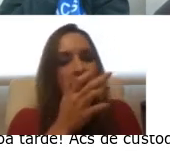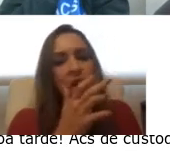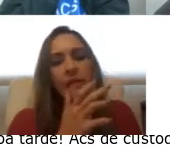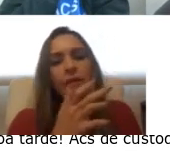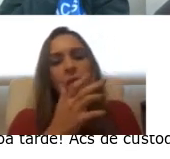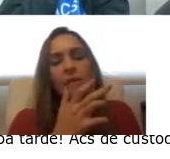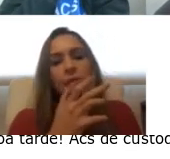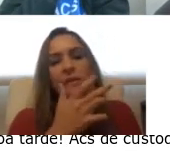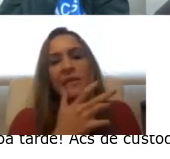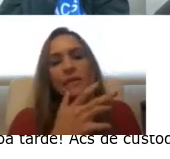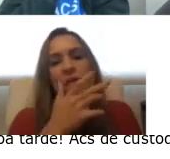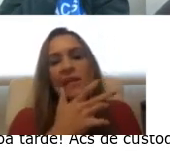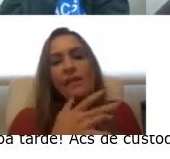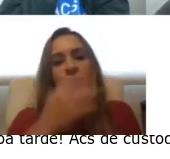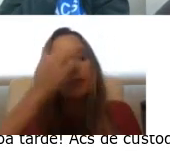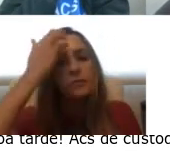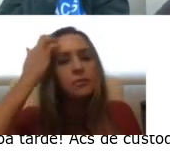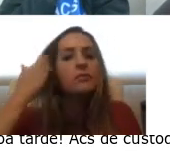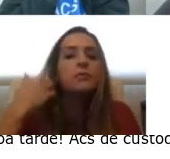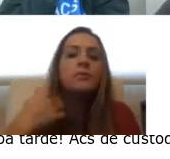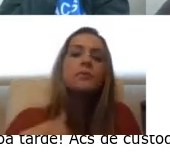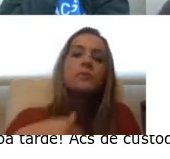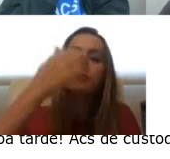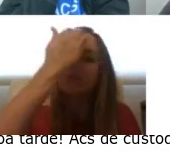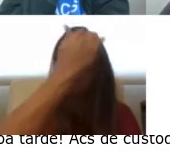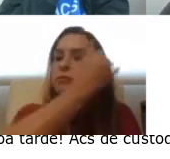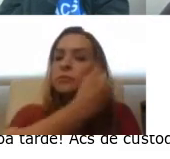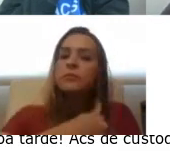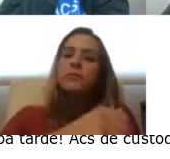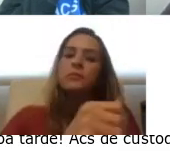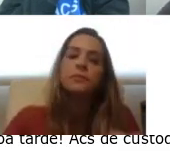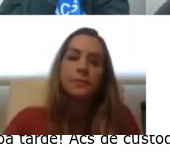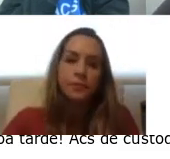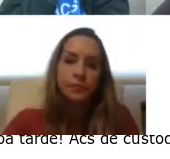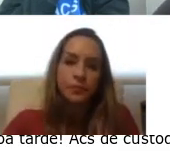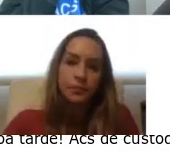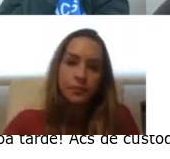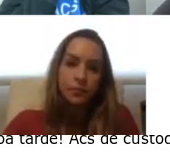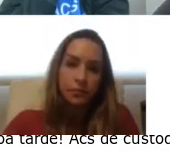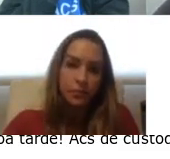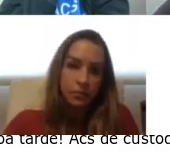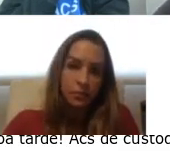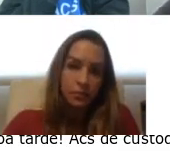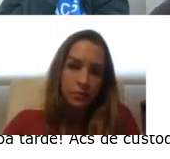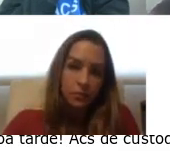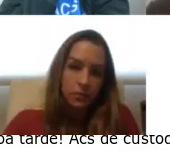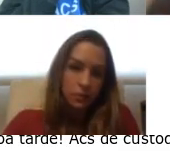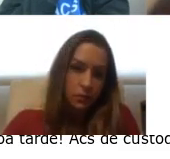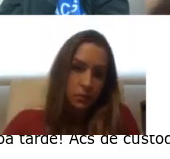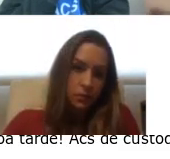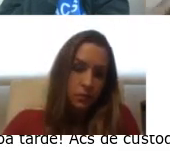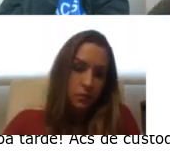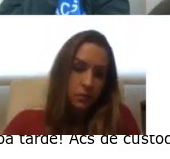é recomendado que o TDO seja realizado em ambientes ventilados como a gente viu as medidas de prevenção da tuberculose utilizar ambientes ventilados